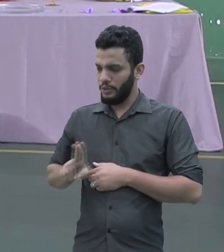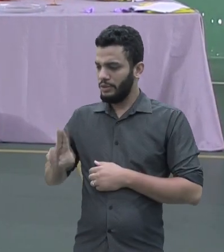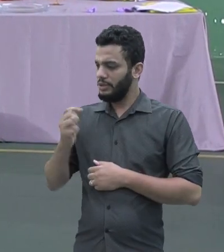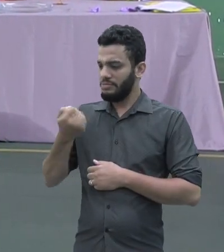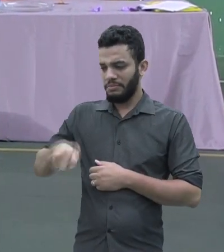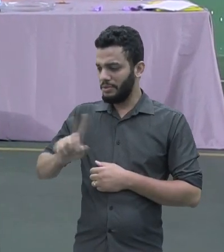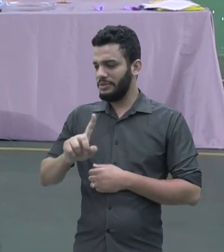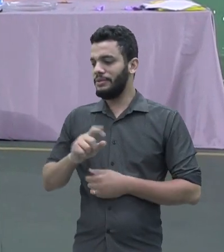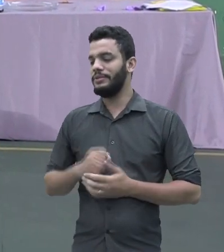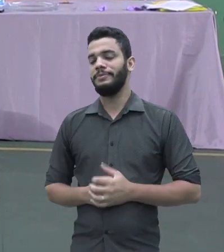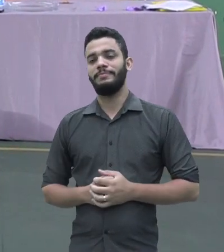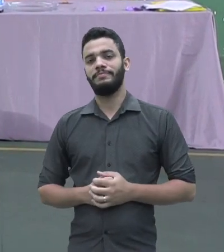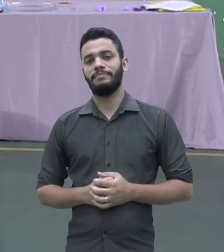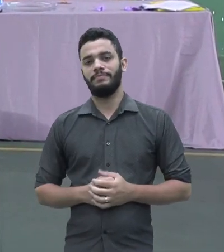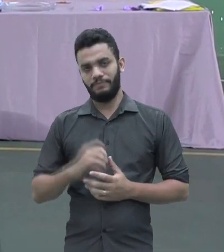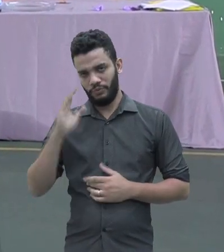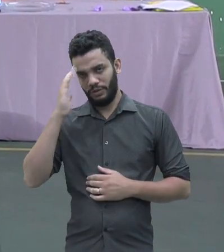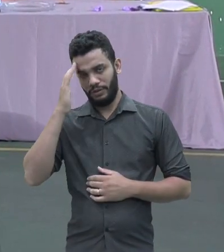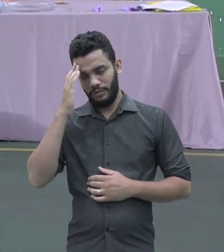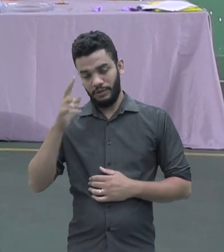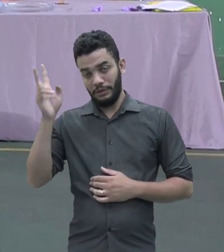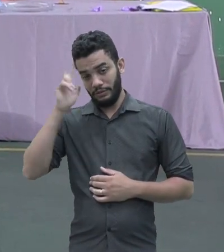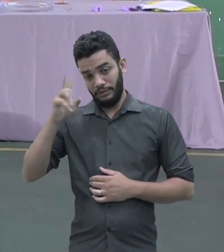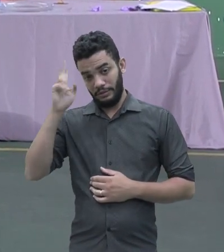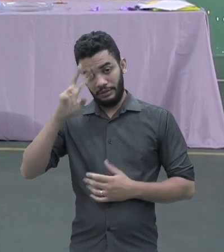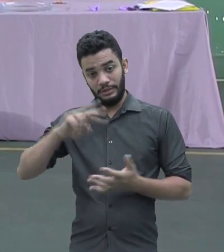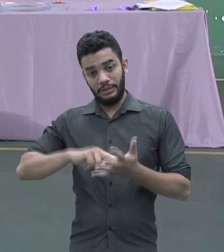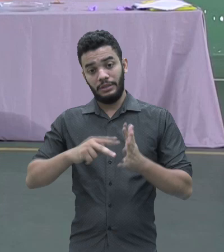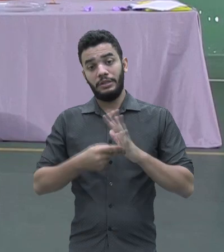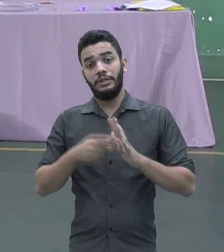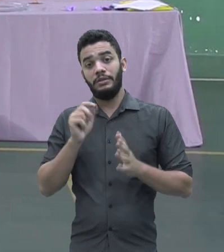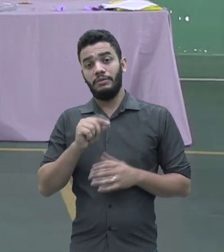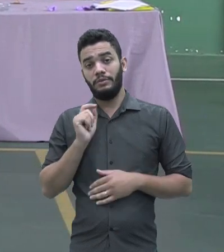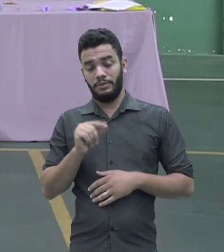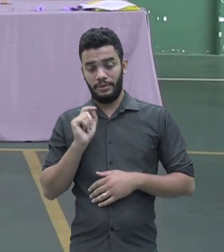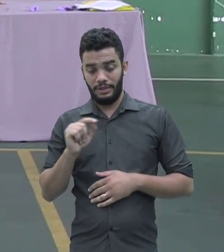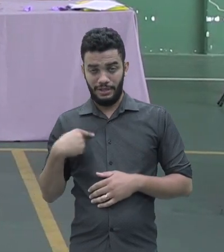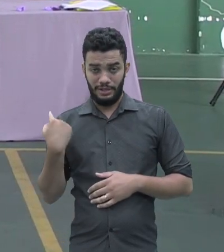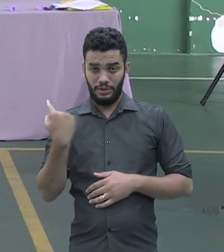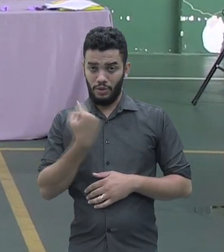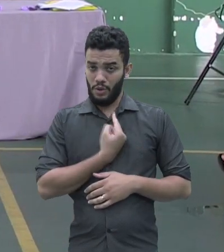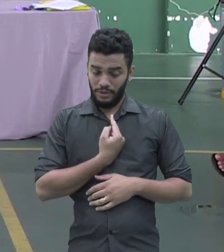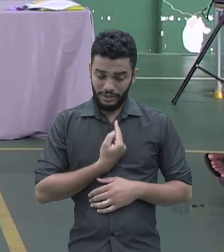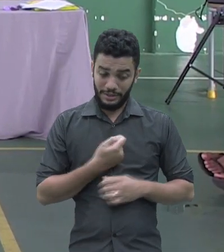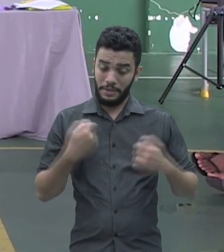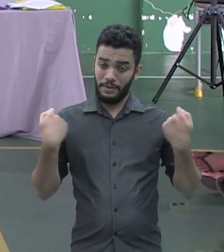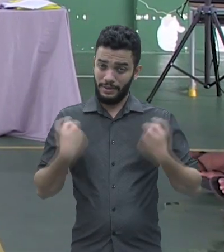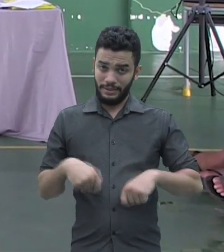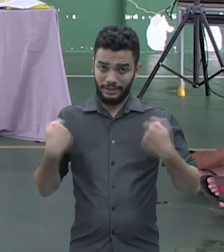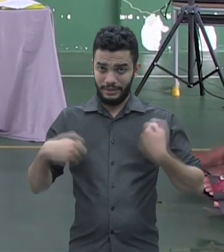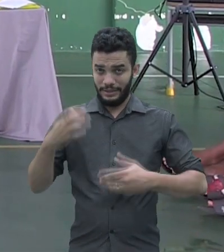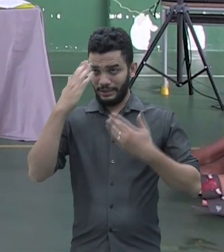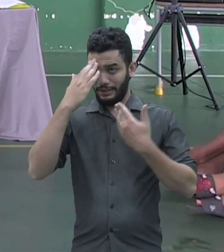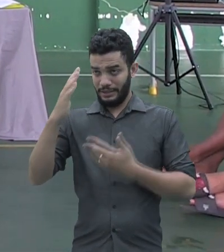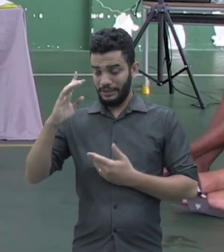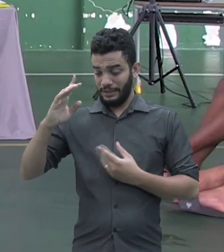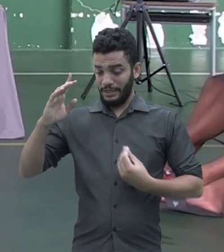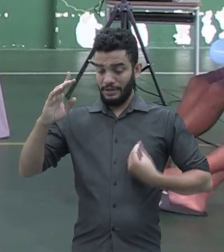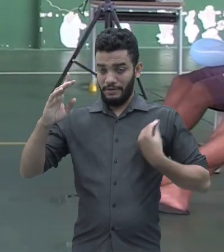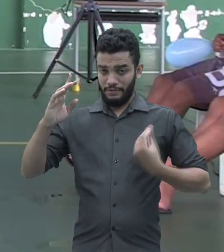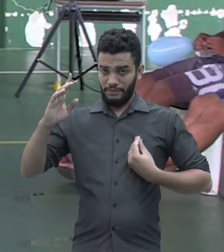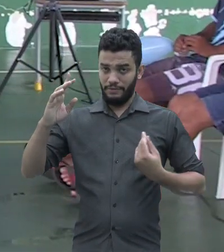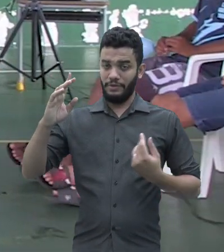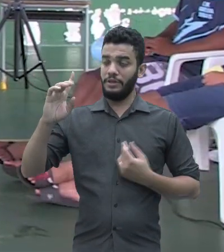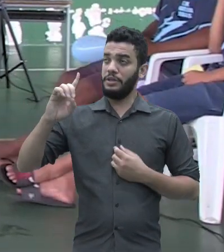gente, a gente encontra felicidade, né? A gente encontra um motivo para poder agradecer.